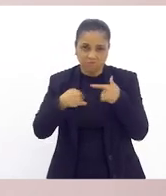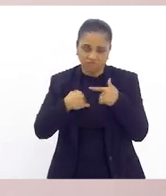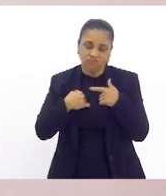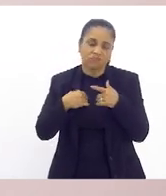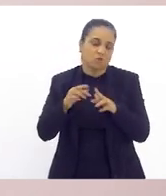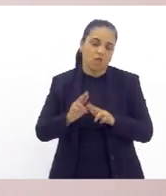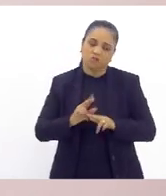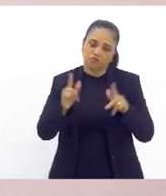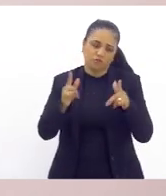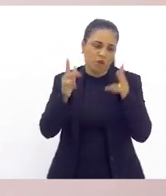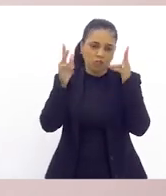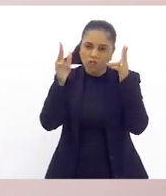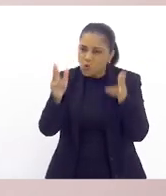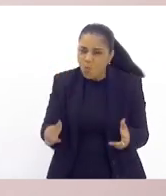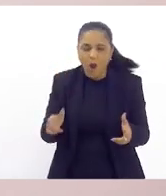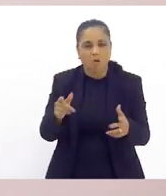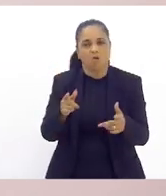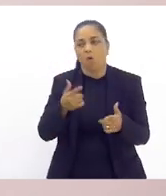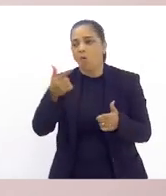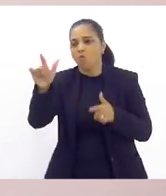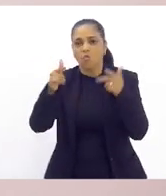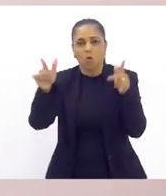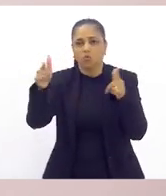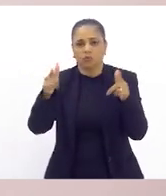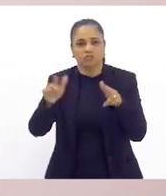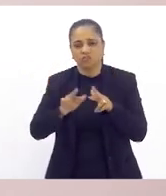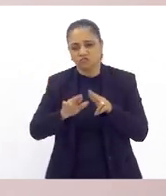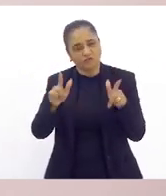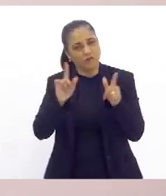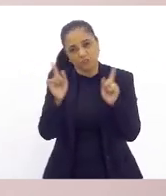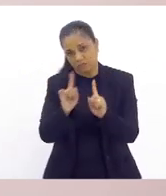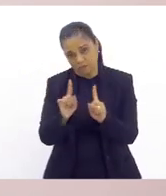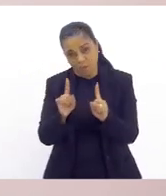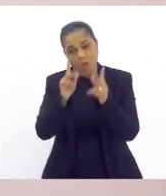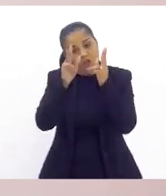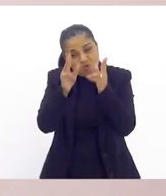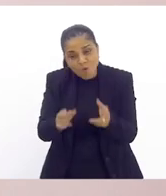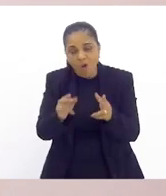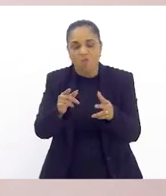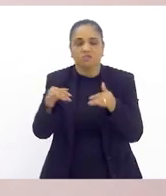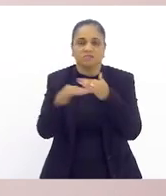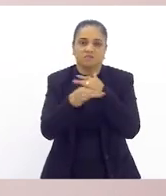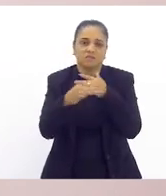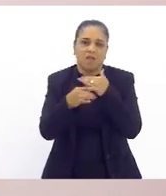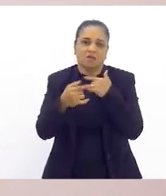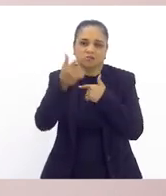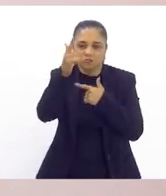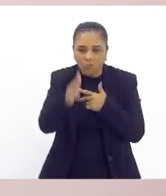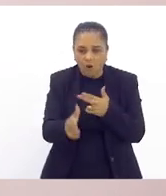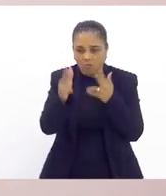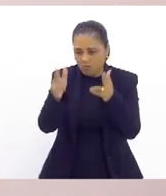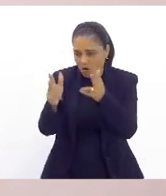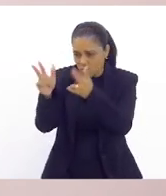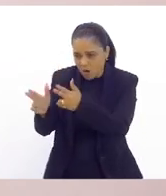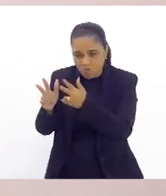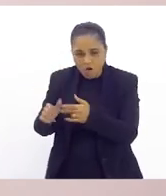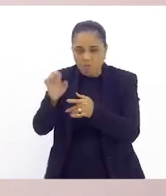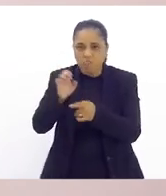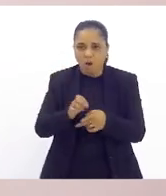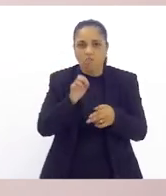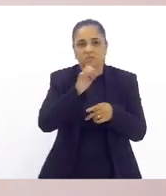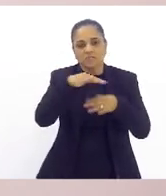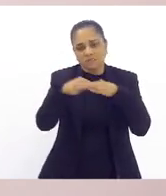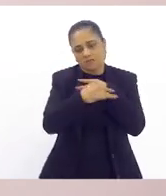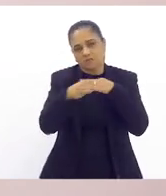é diferente das demais que que estão sendo representadas aqui nessa noite também está sofrendo com esse serviço eu